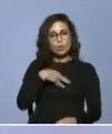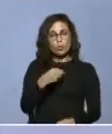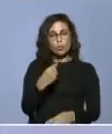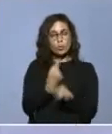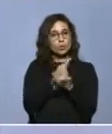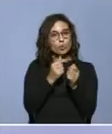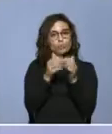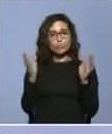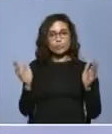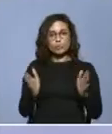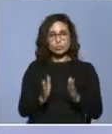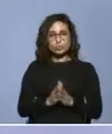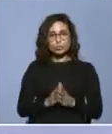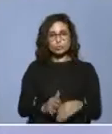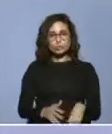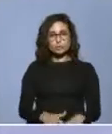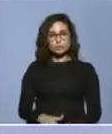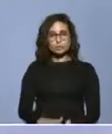bens.